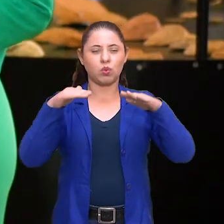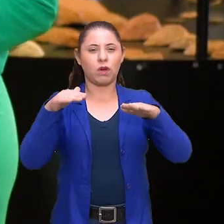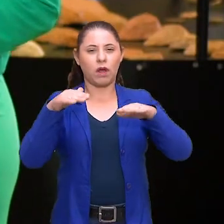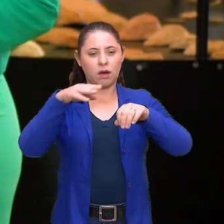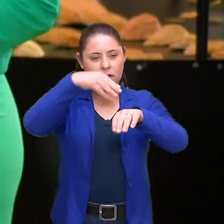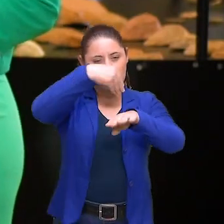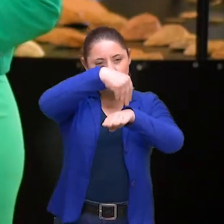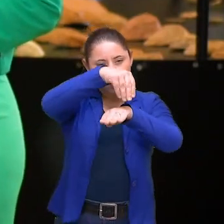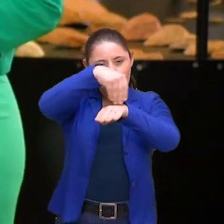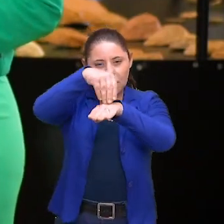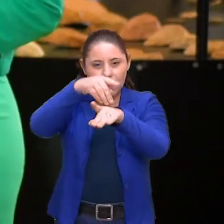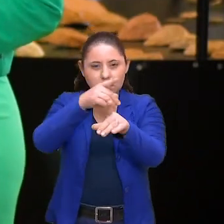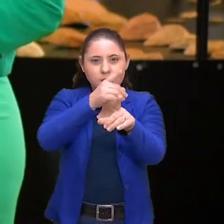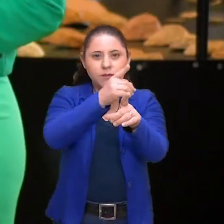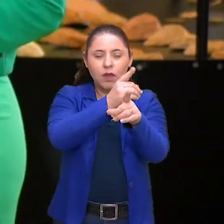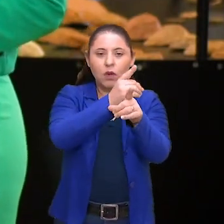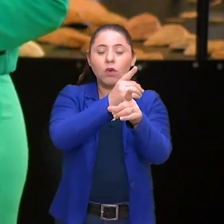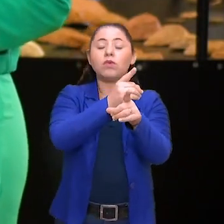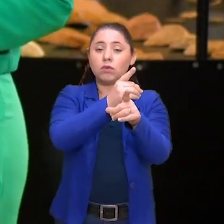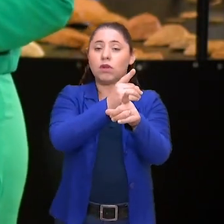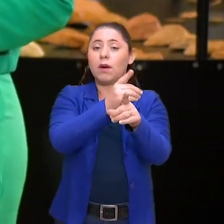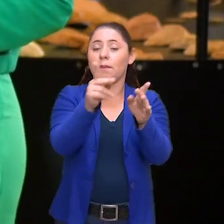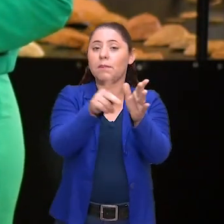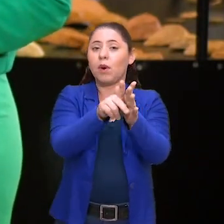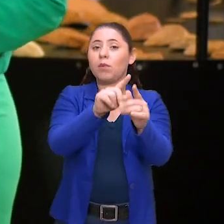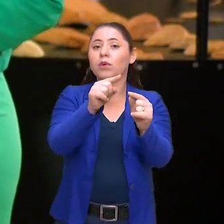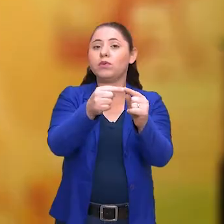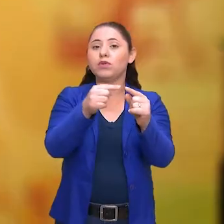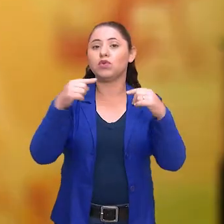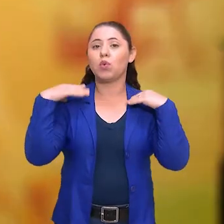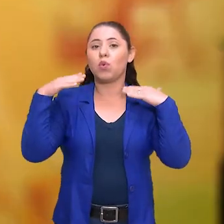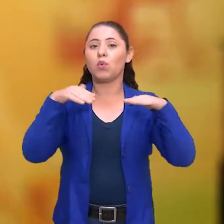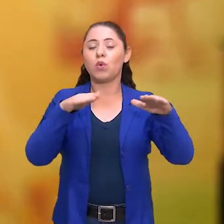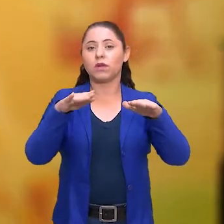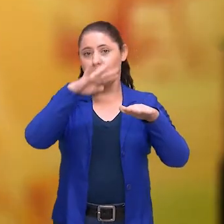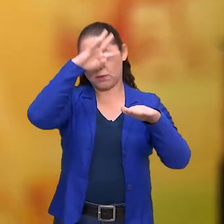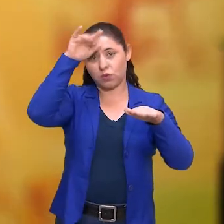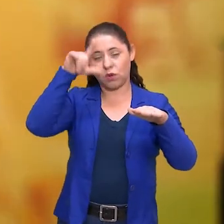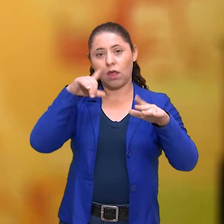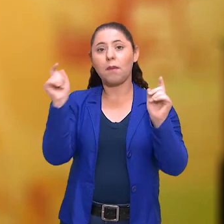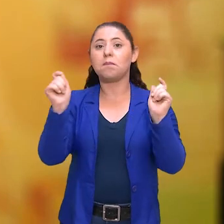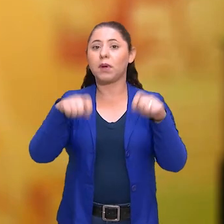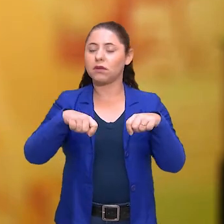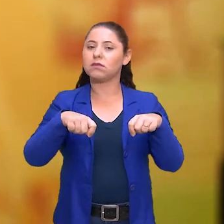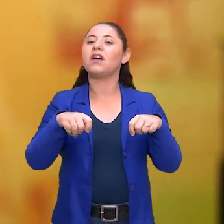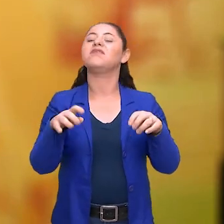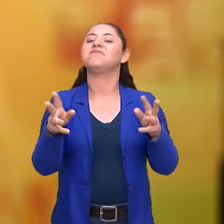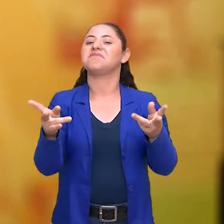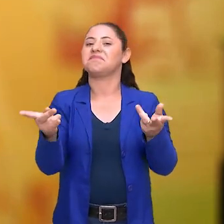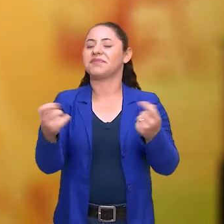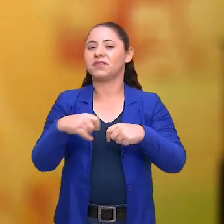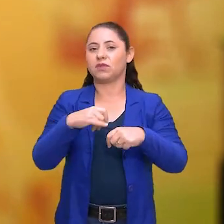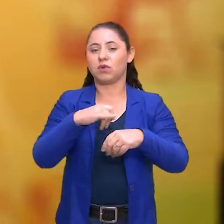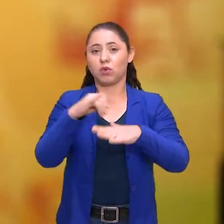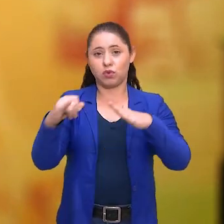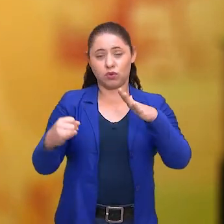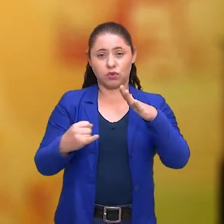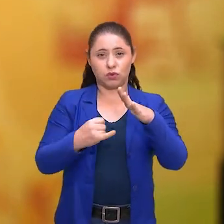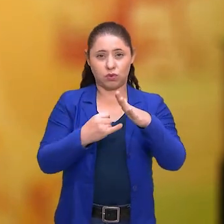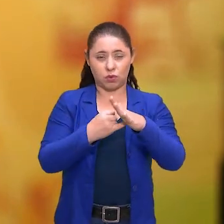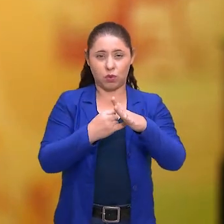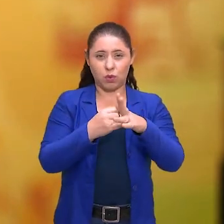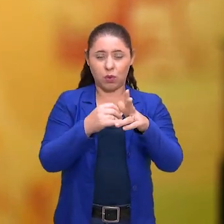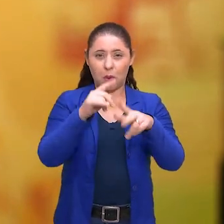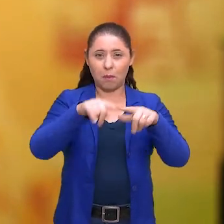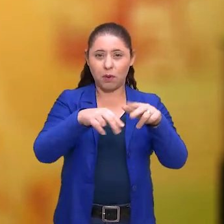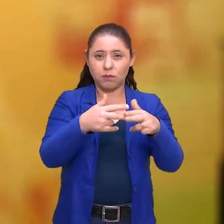O arqueoturismo é a exploração de descobertas arqueológicas com fins turísticos. E Mato Grosso do Sul tem um grande potencial. De acordo com o